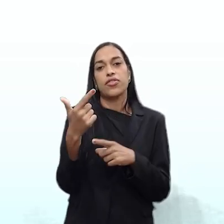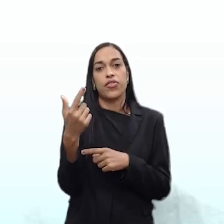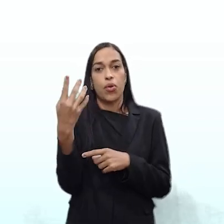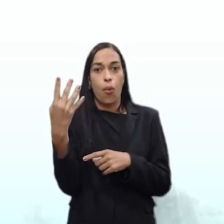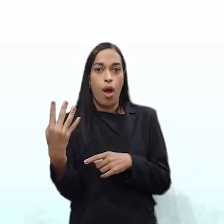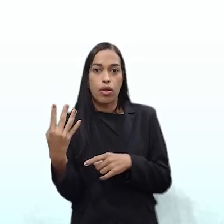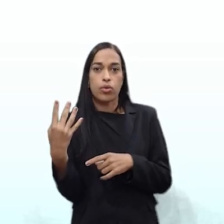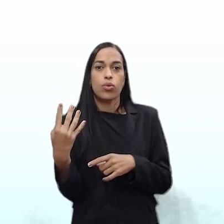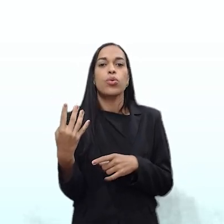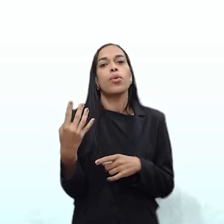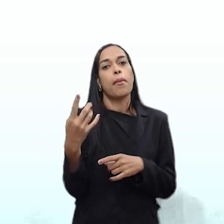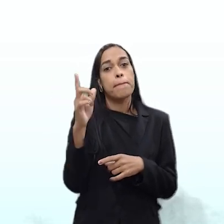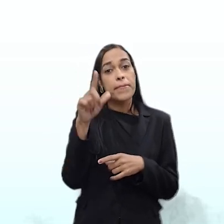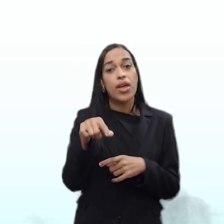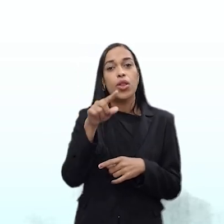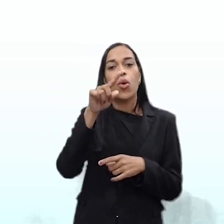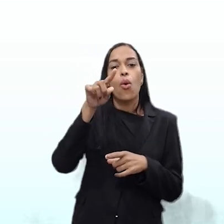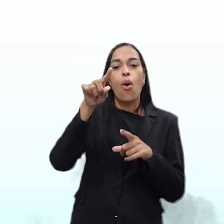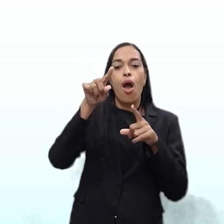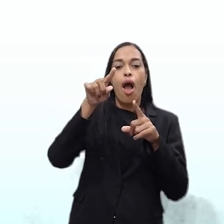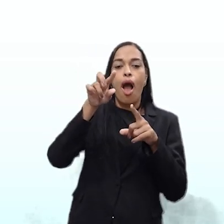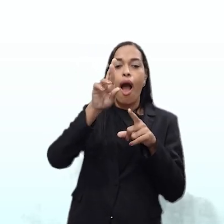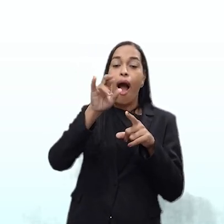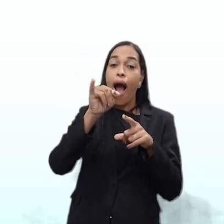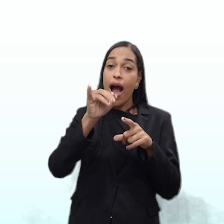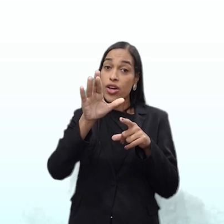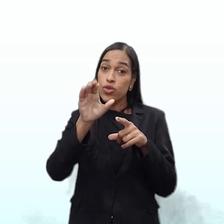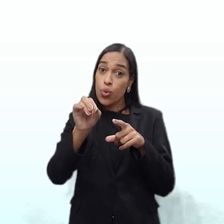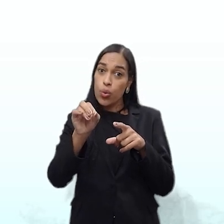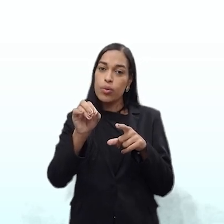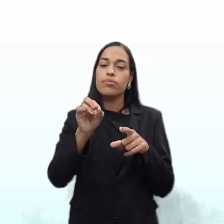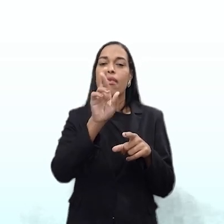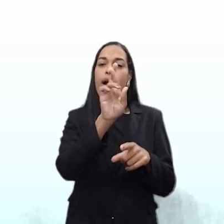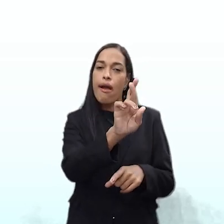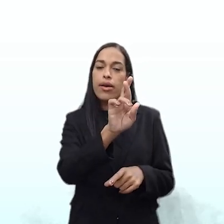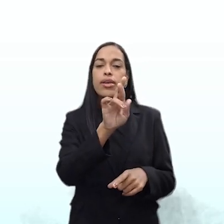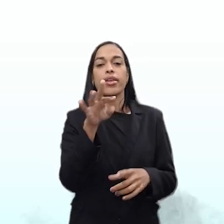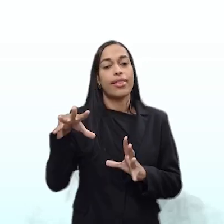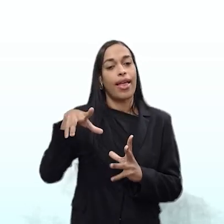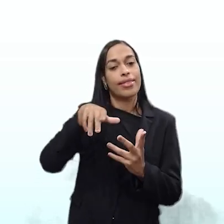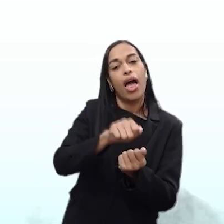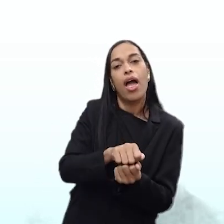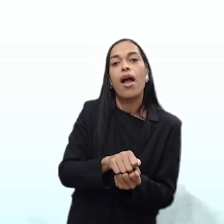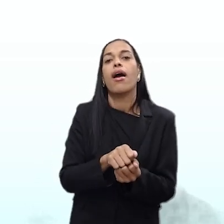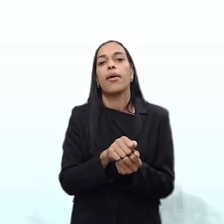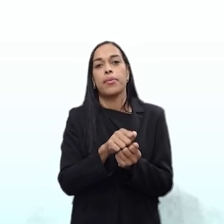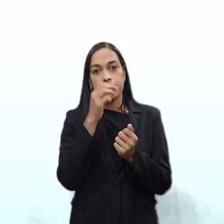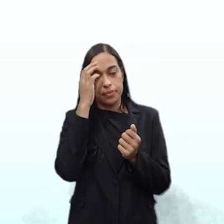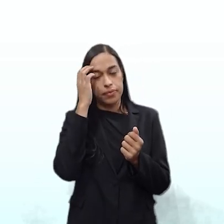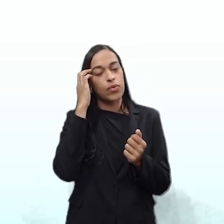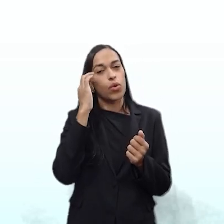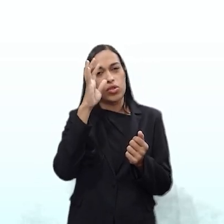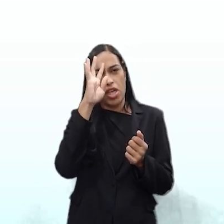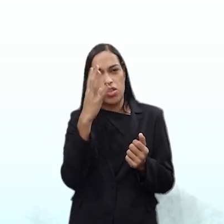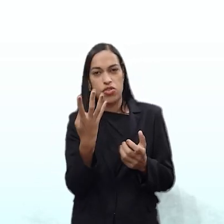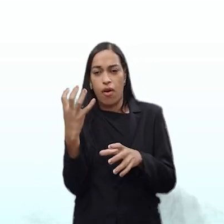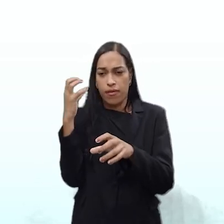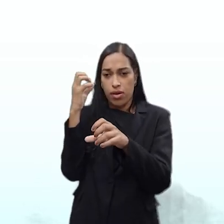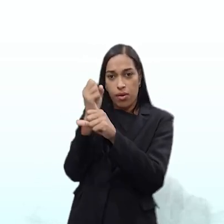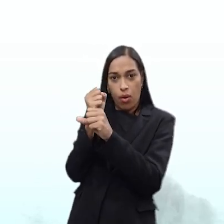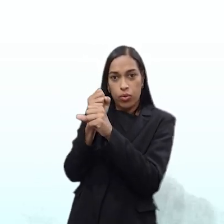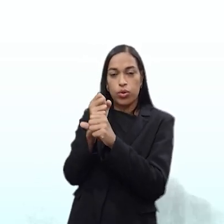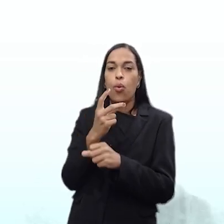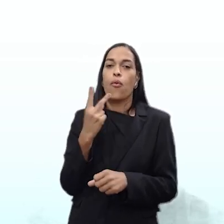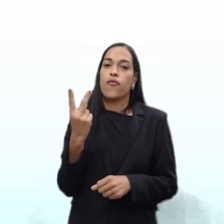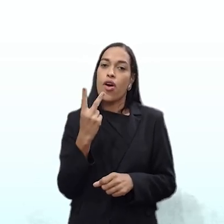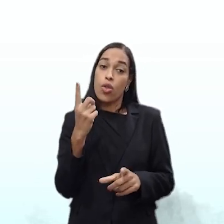raio da Terra é 6,4 vezes 10 a sexta metros, isso ao quadrado. Quando você resolve essa operação, o valor que